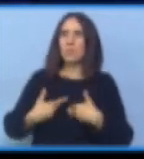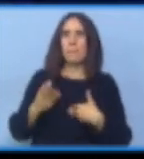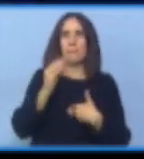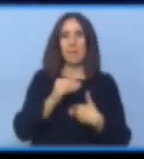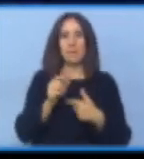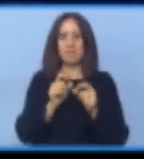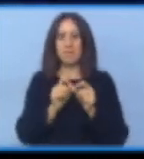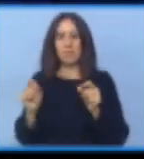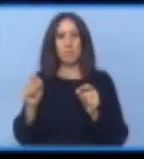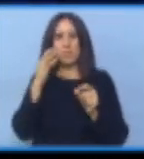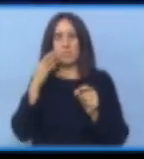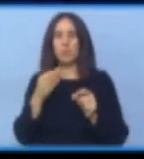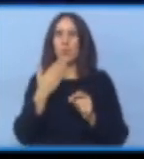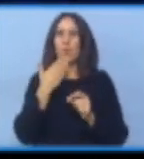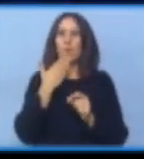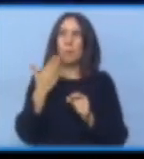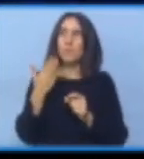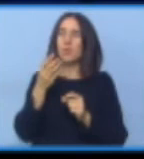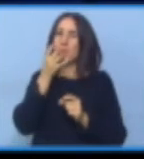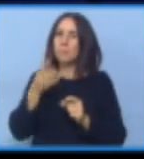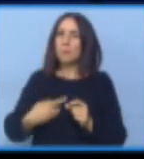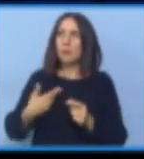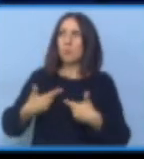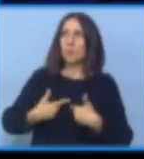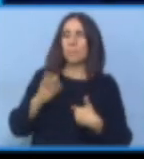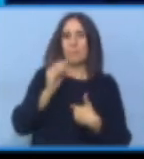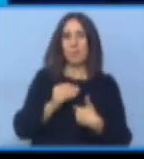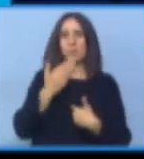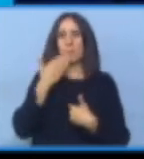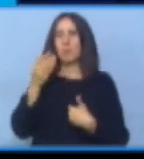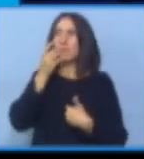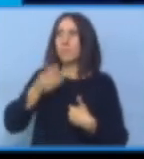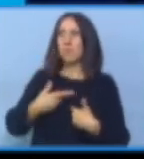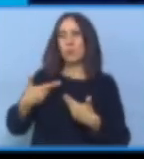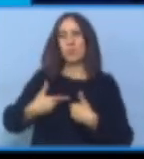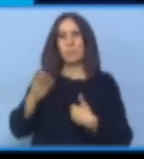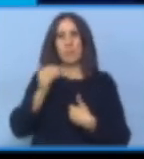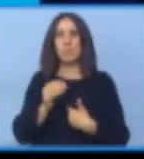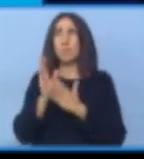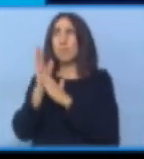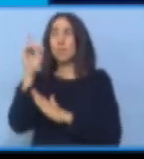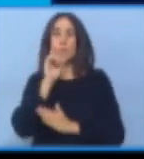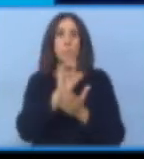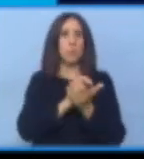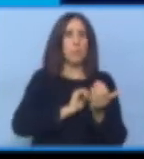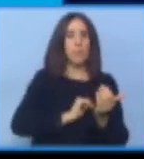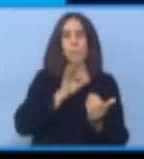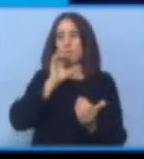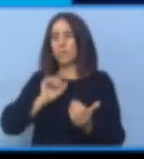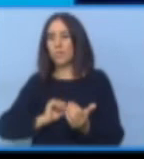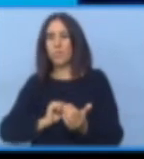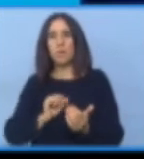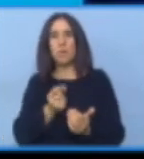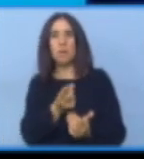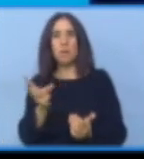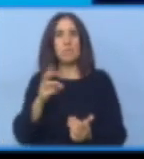jaculatória muito simples. Obrigado, perdão, ajuda-me mais. Obrigado, perdão, ajuda-me mais. Isto para Deus, isto para a minha mulher, isto para os meus filhos. Tudo isto faz